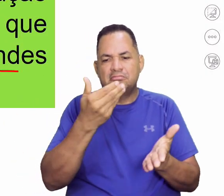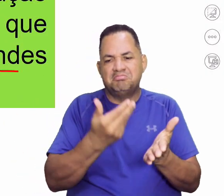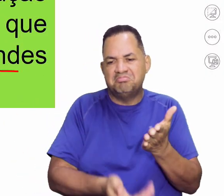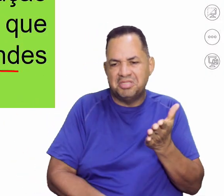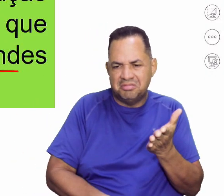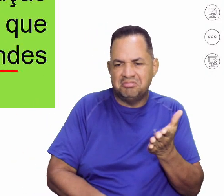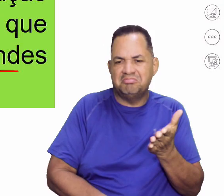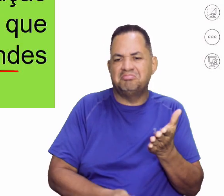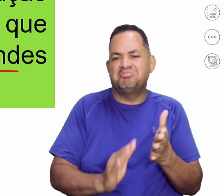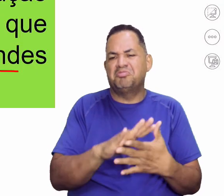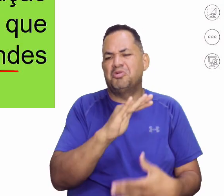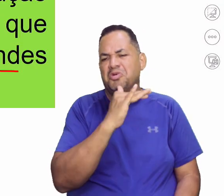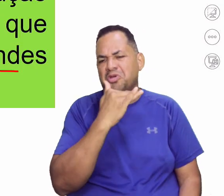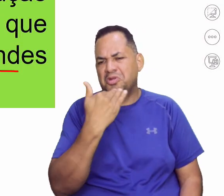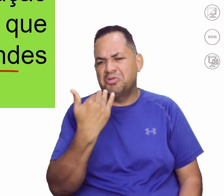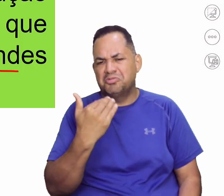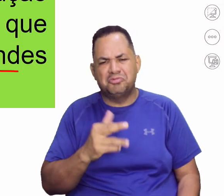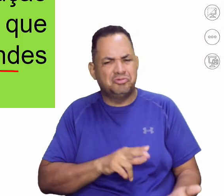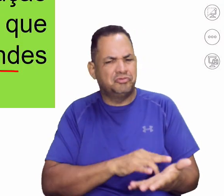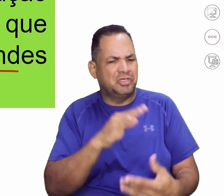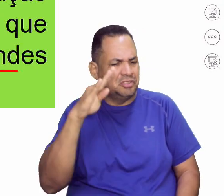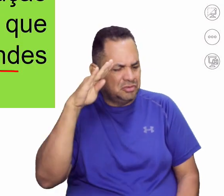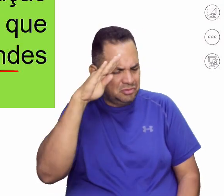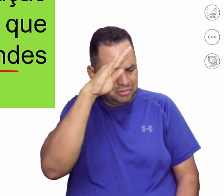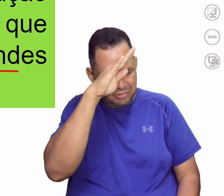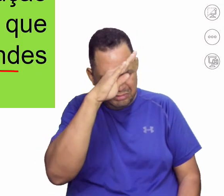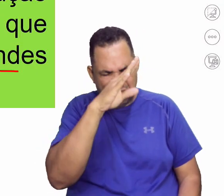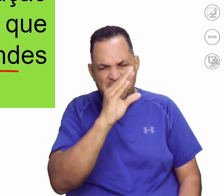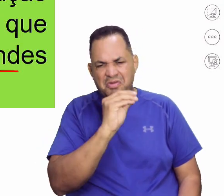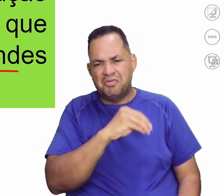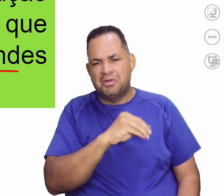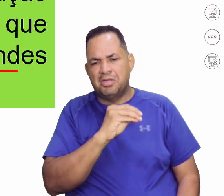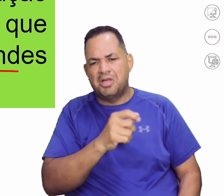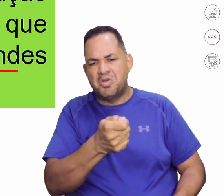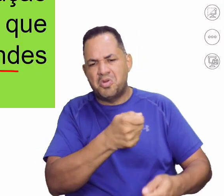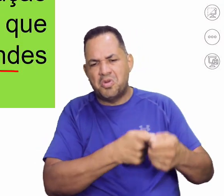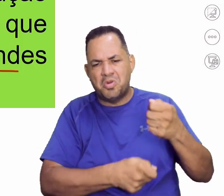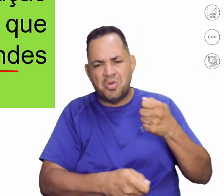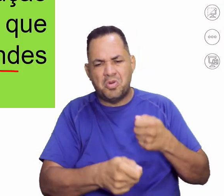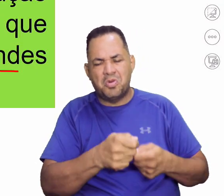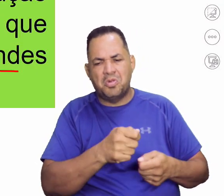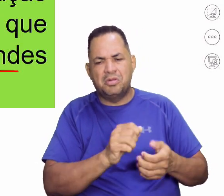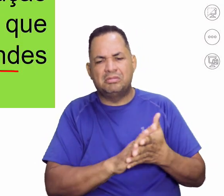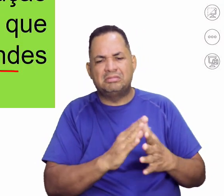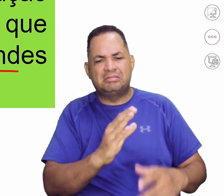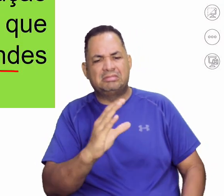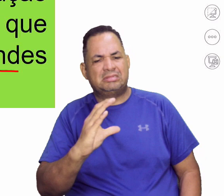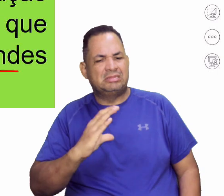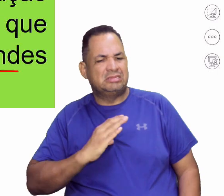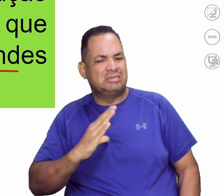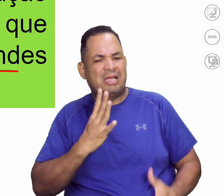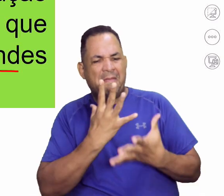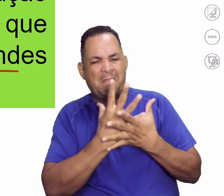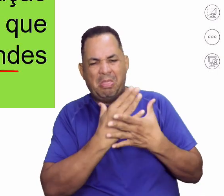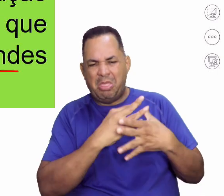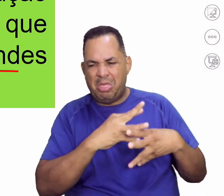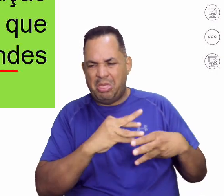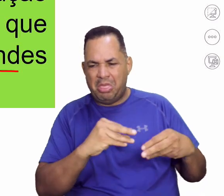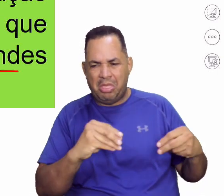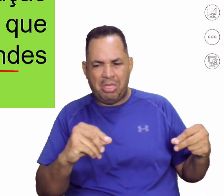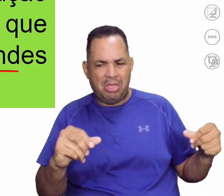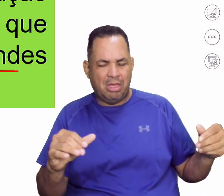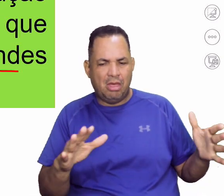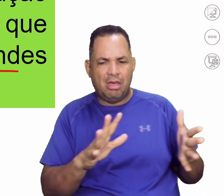muitos homens, muitos soldados, estavam em frangalhos, a economia estava fraca, a cidade estava destruída,